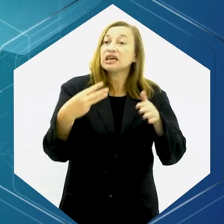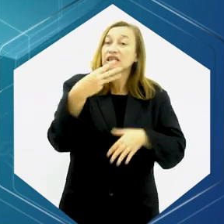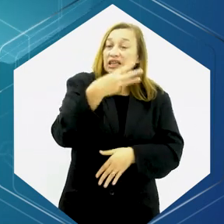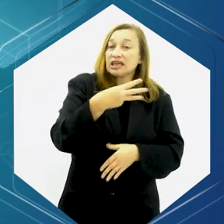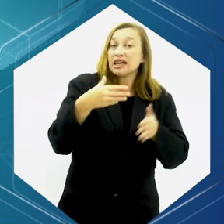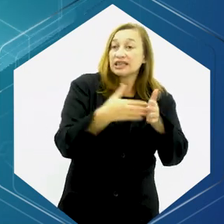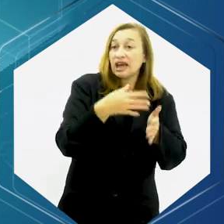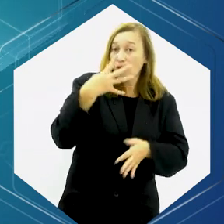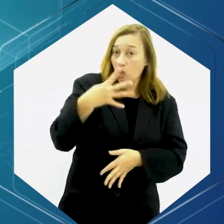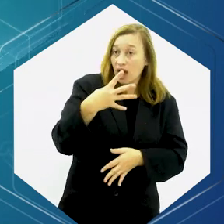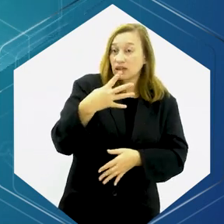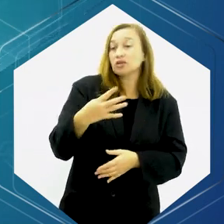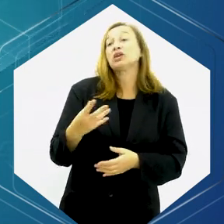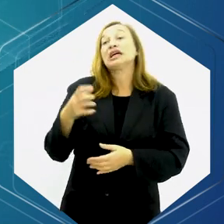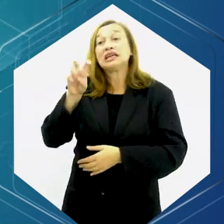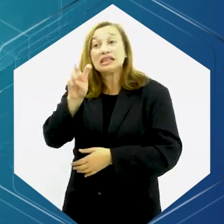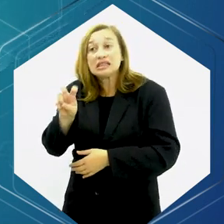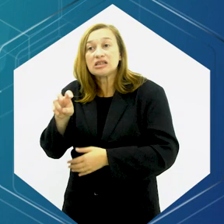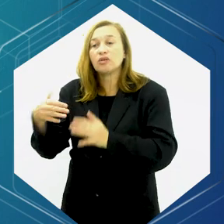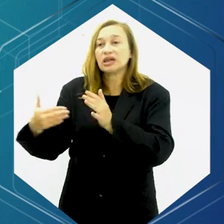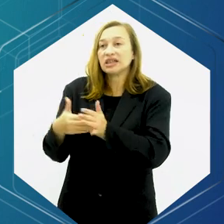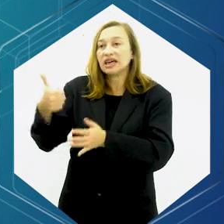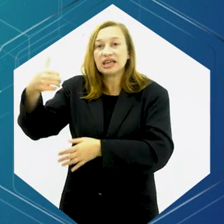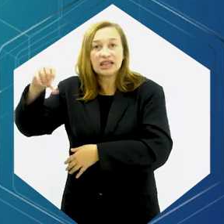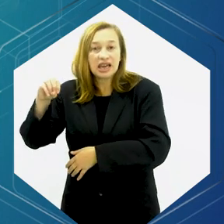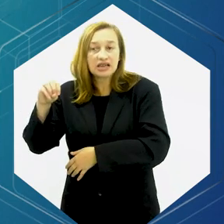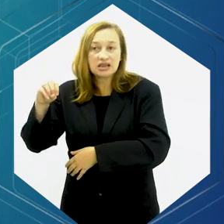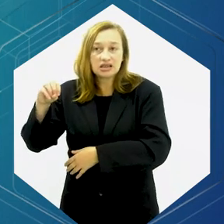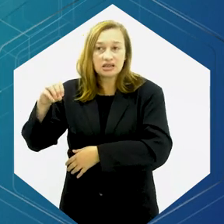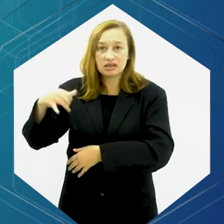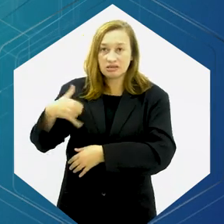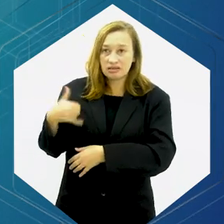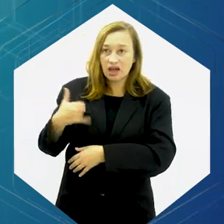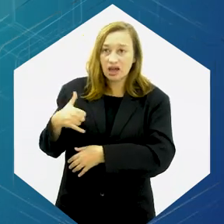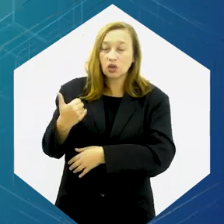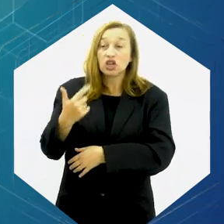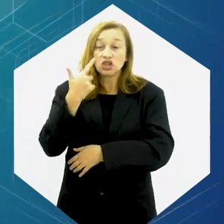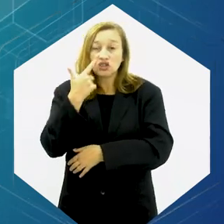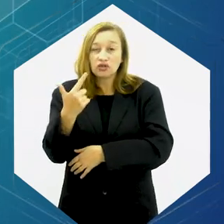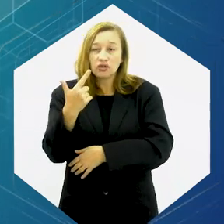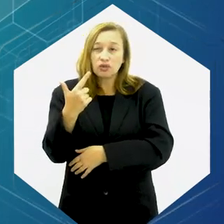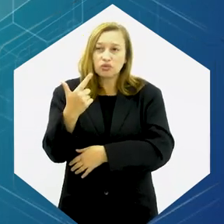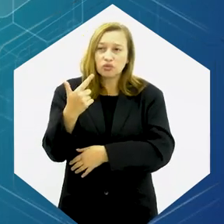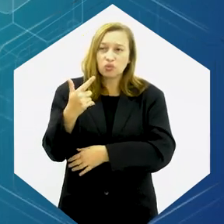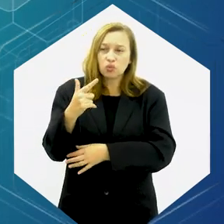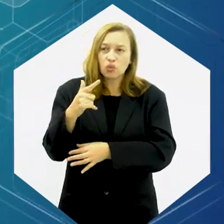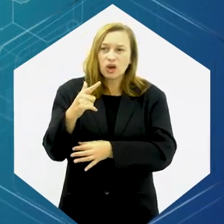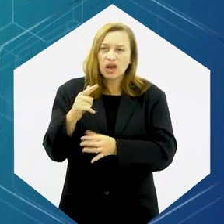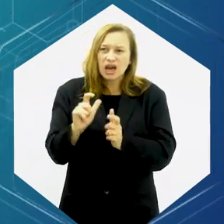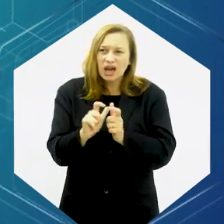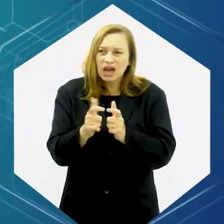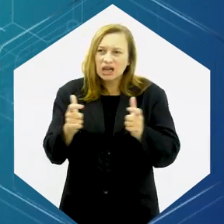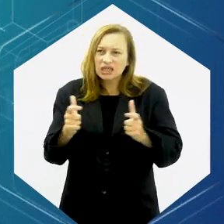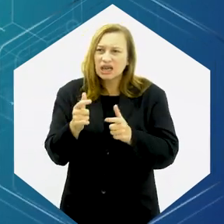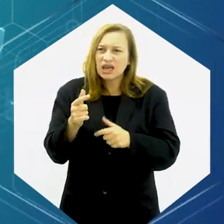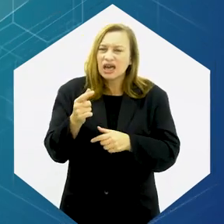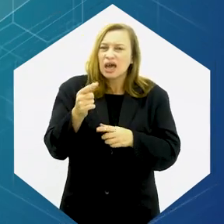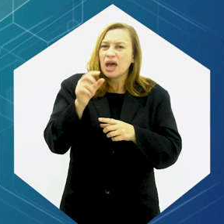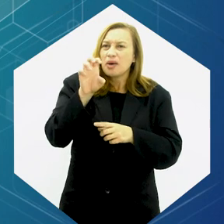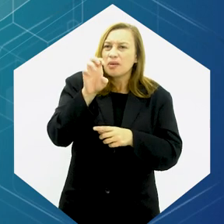A 4 anos e paraas crianças de 5 a 10 anos nós encontramos Esse aumento de aproximadamente